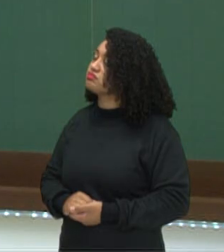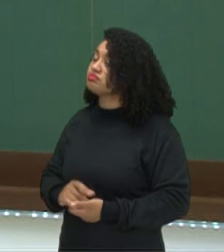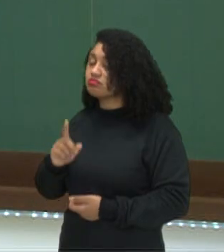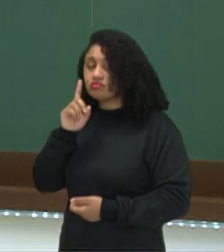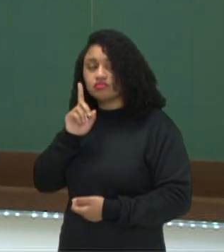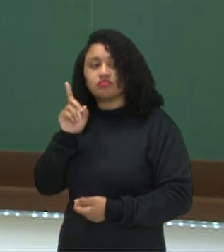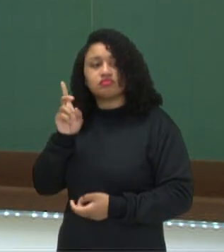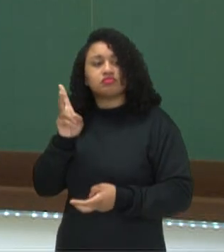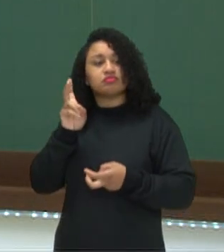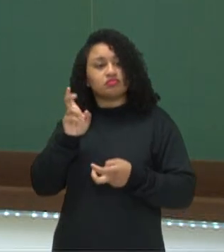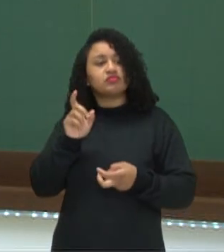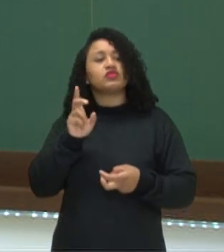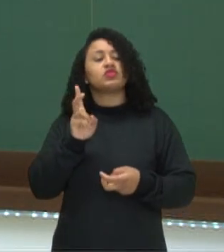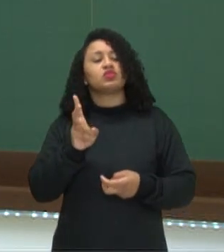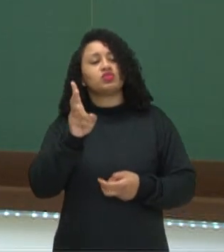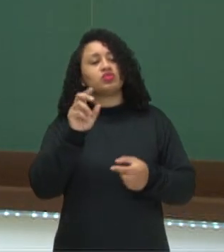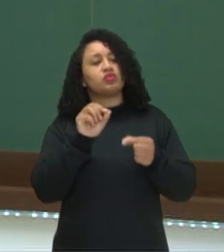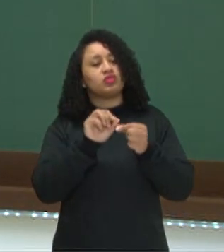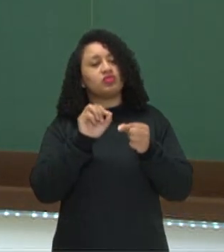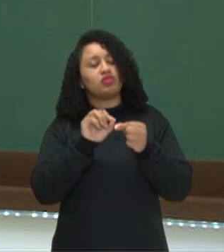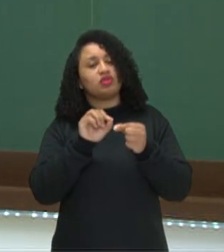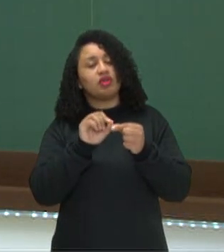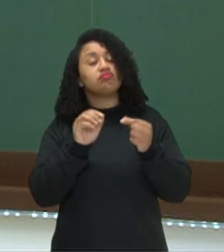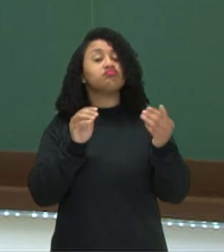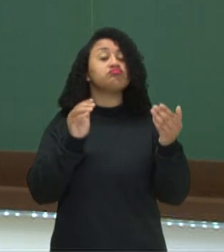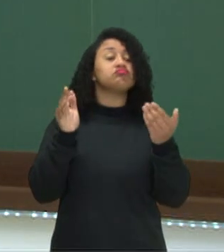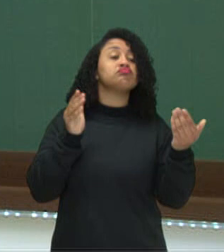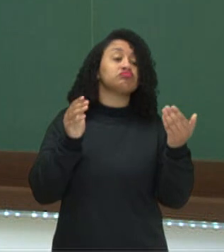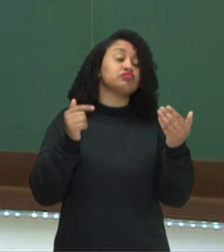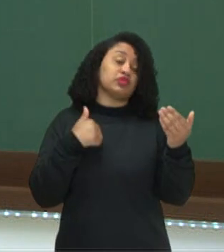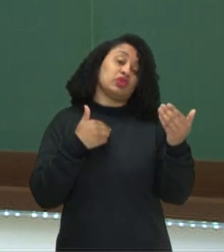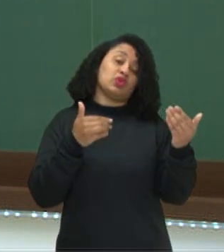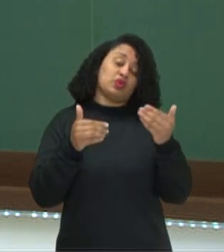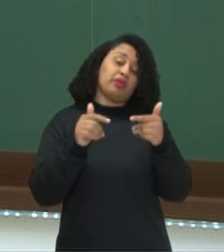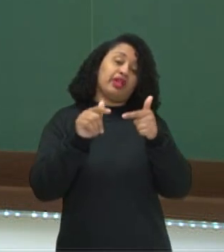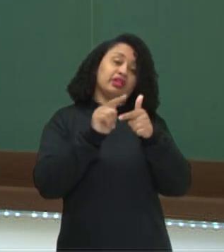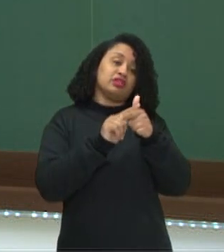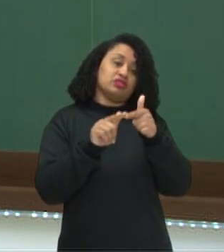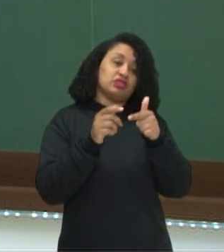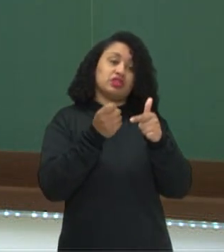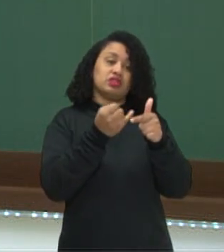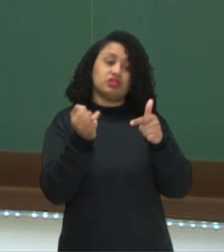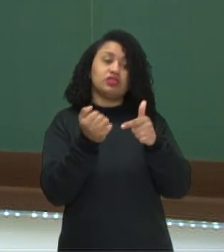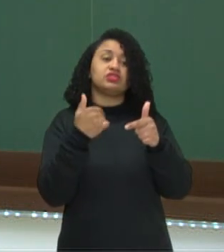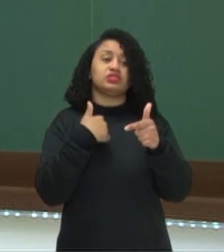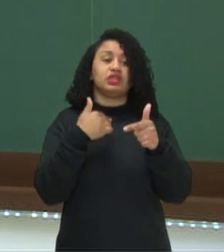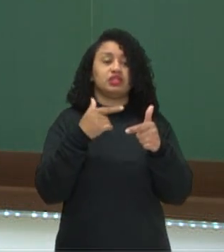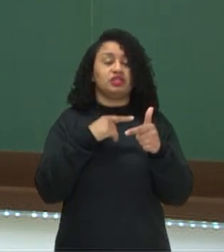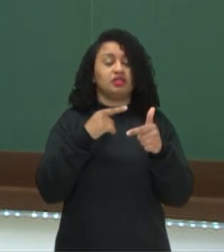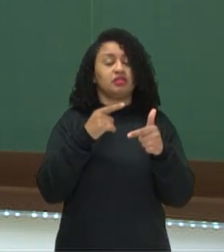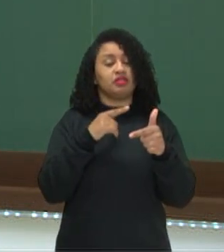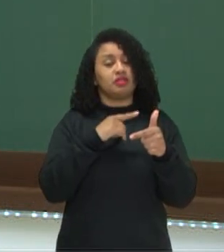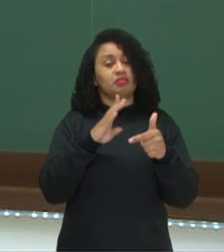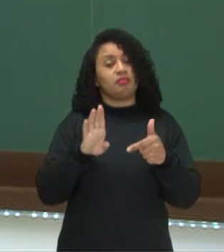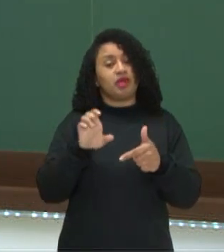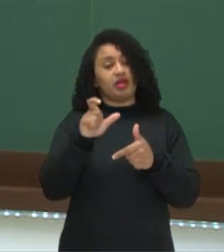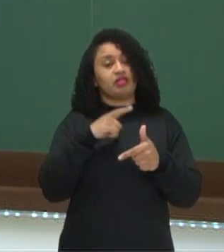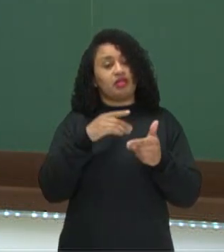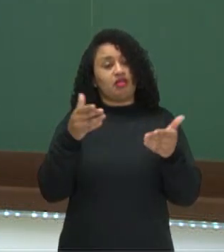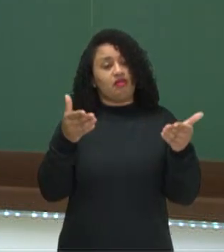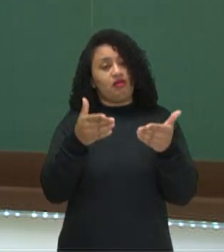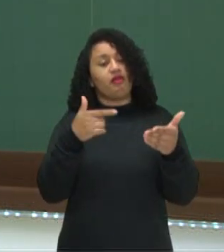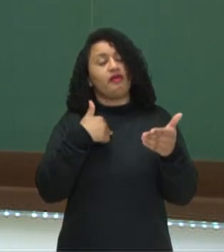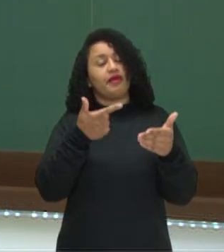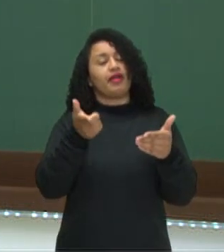aqui, continuei fazendo a proporção entre a quantidade de bactérias atual e a inicial. Então,